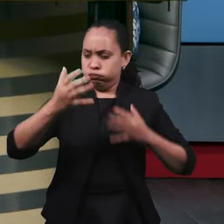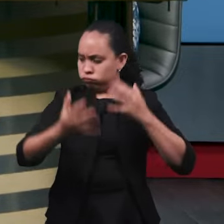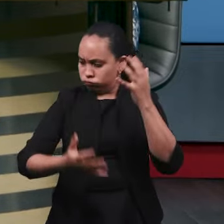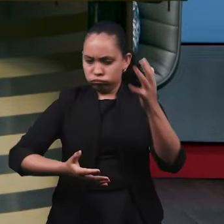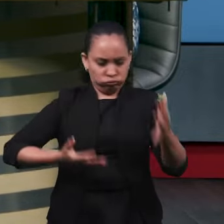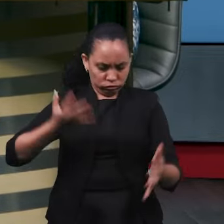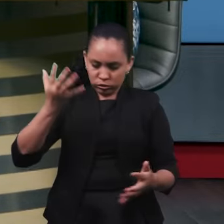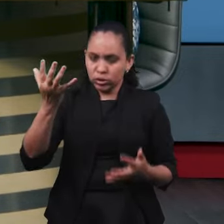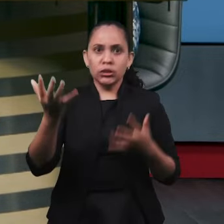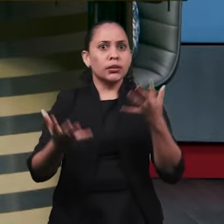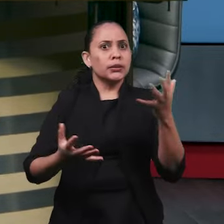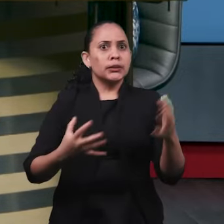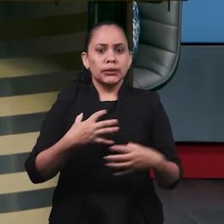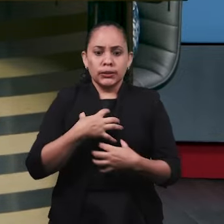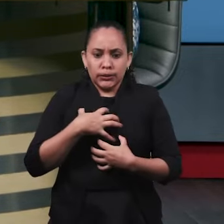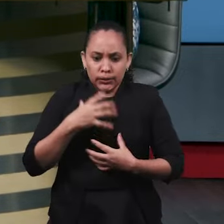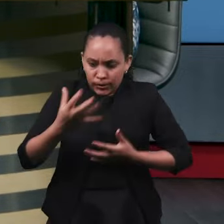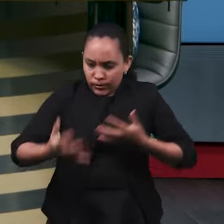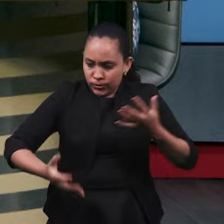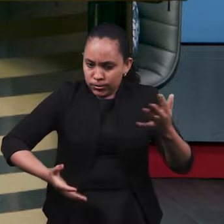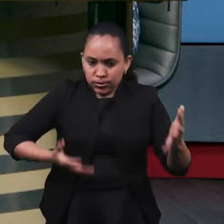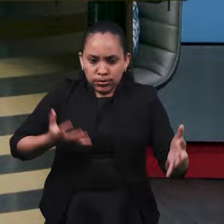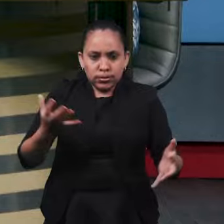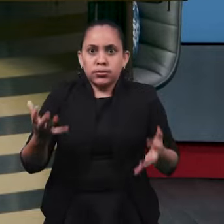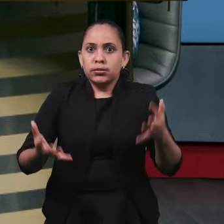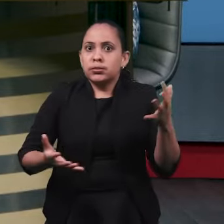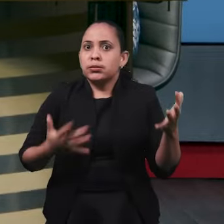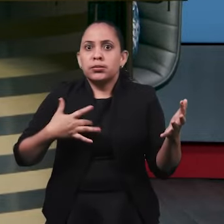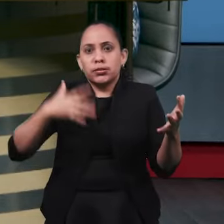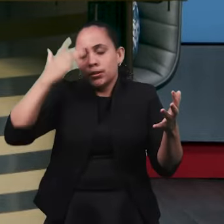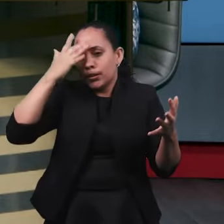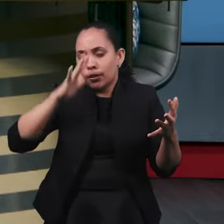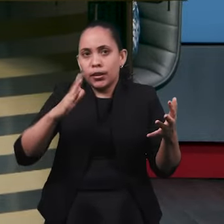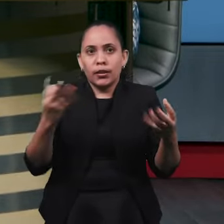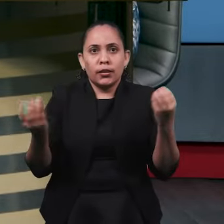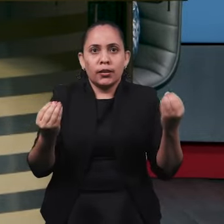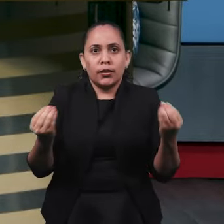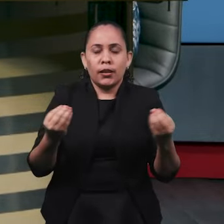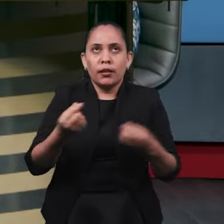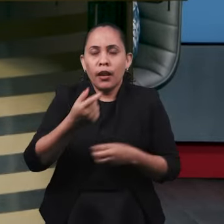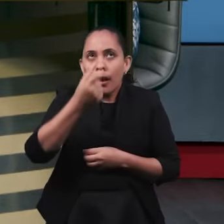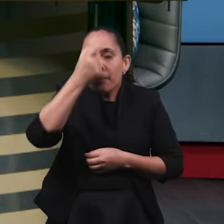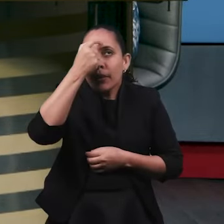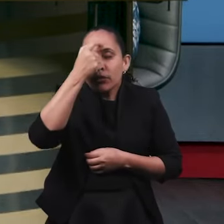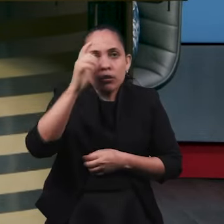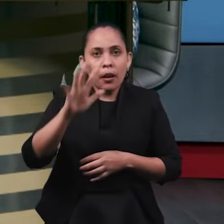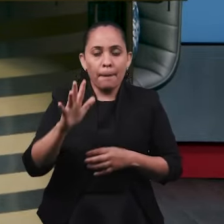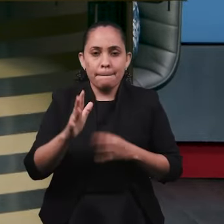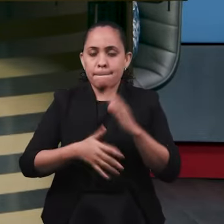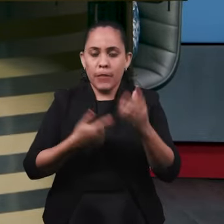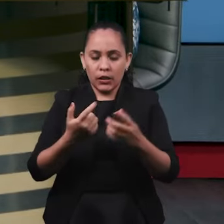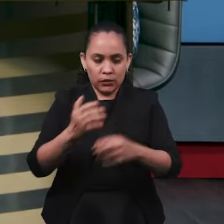mãos dela iam se movendo sozinho, sem o uso da mente dela, mas os braços se moviam